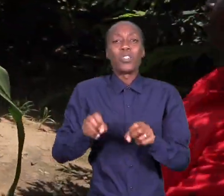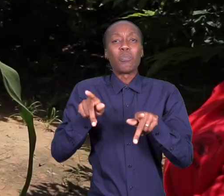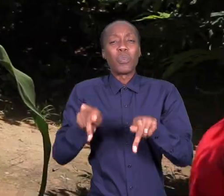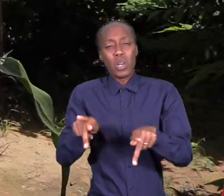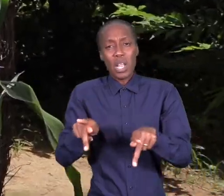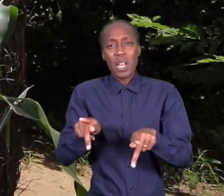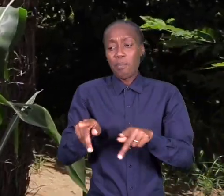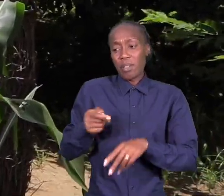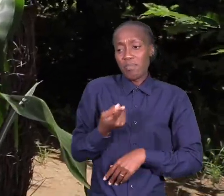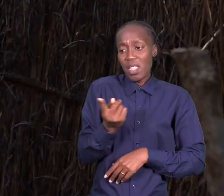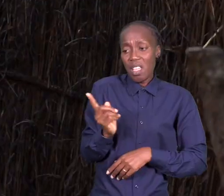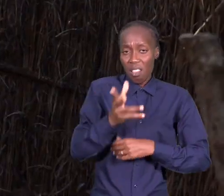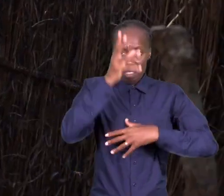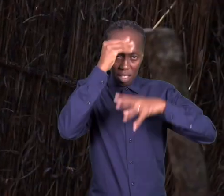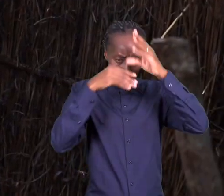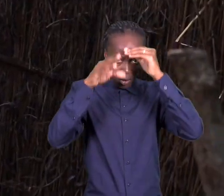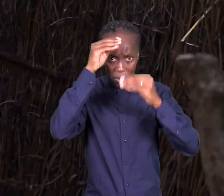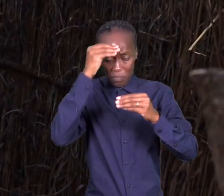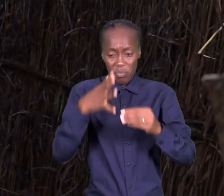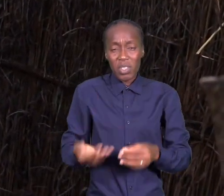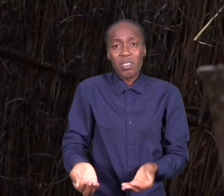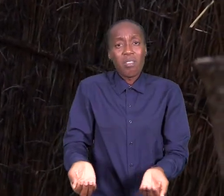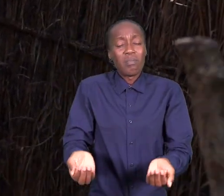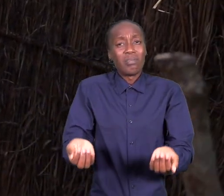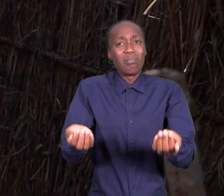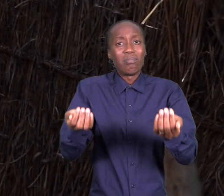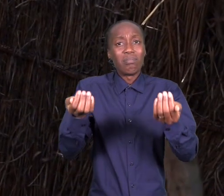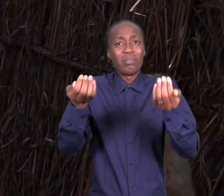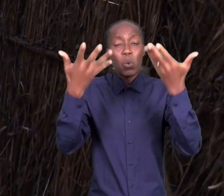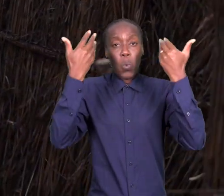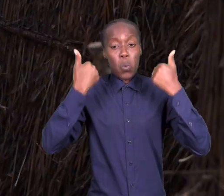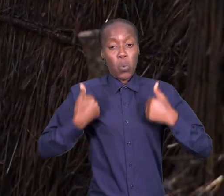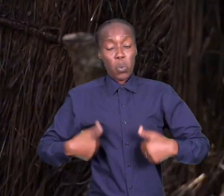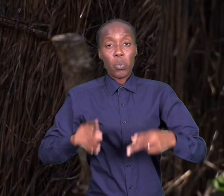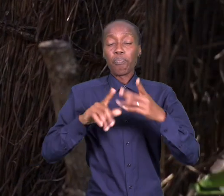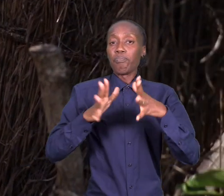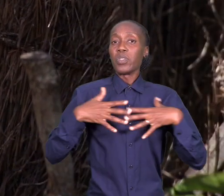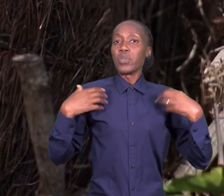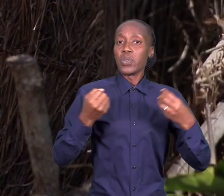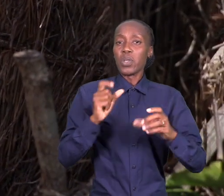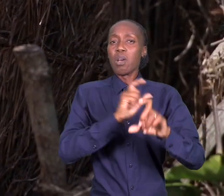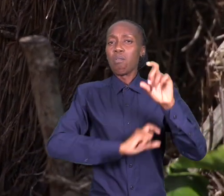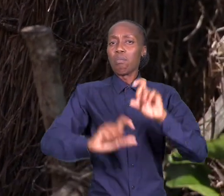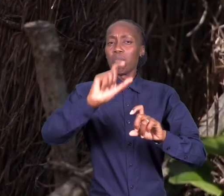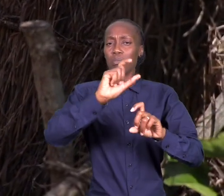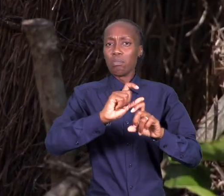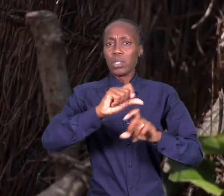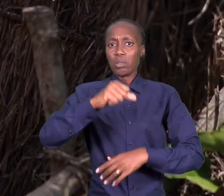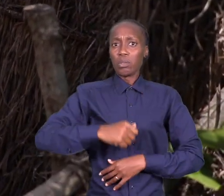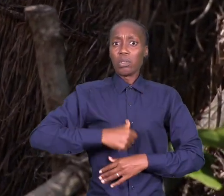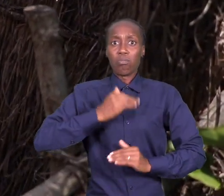mais oportunidades de uma qualidade ideal de aprendizagem, crescimento físico e saúde e,